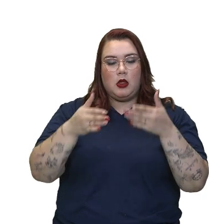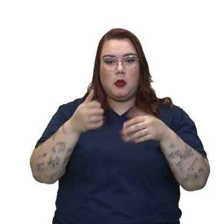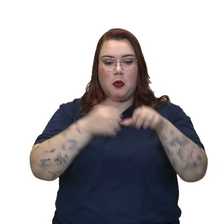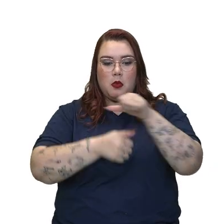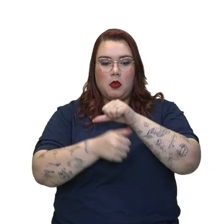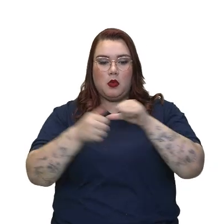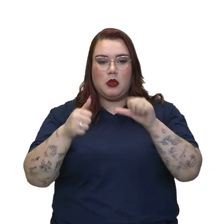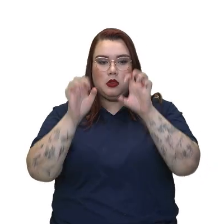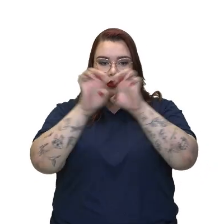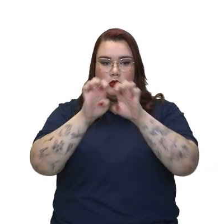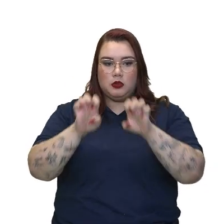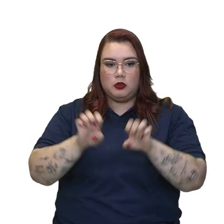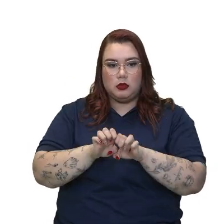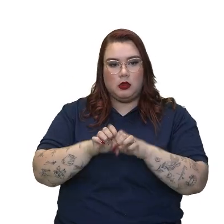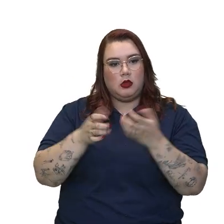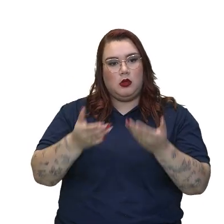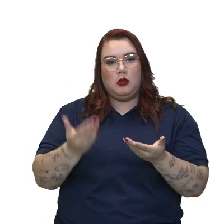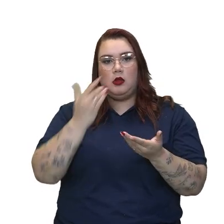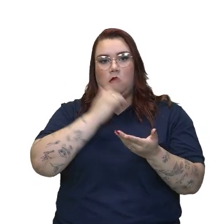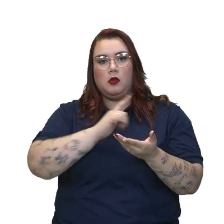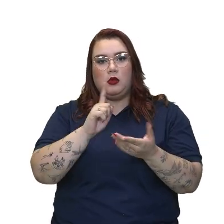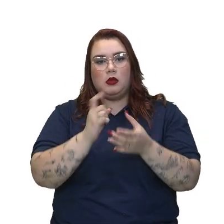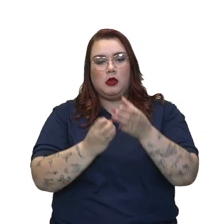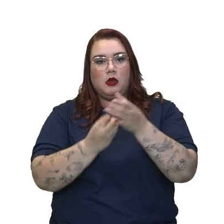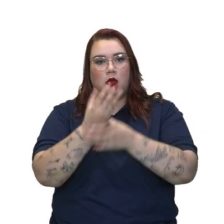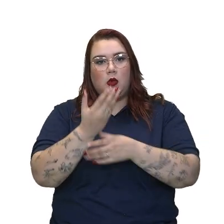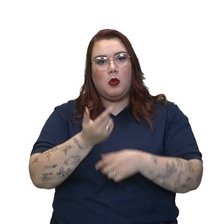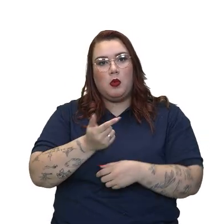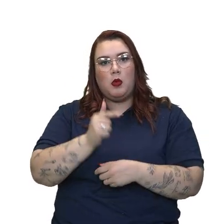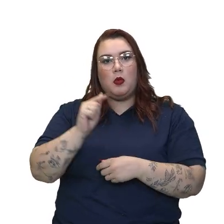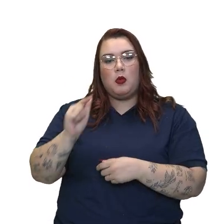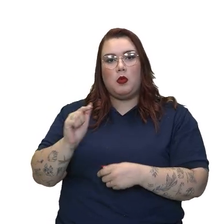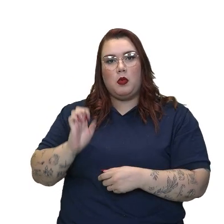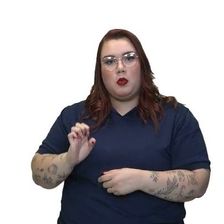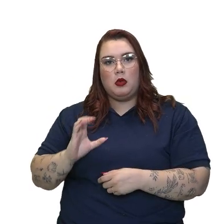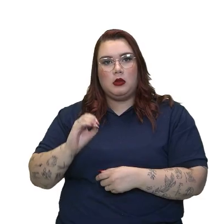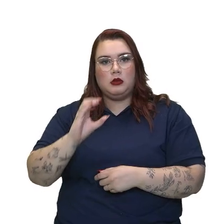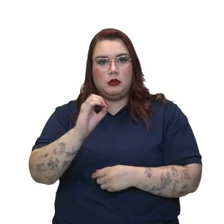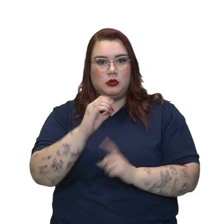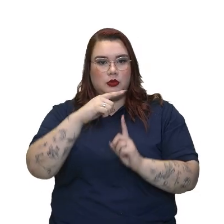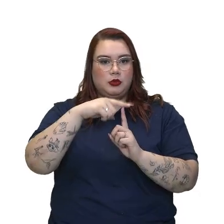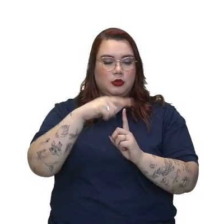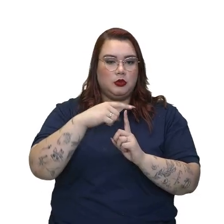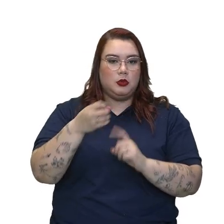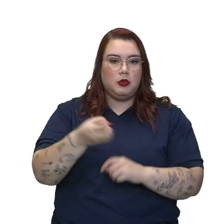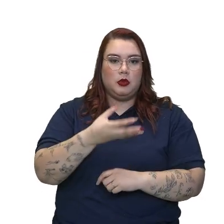modifica, não permitindo mais a formação de um complexo enzima-substrato.